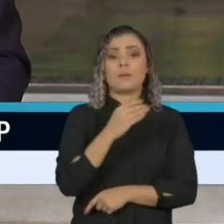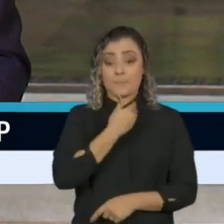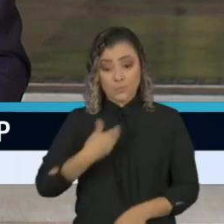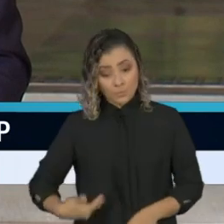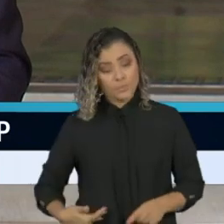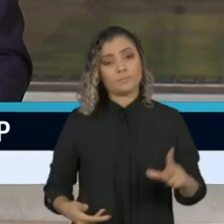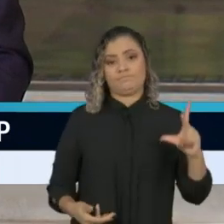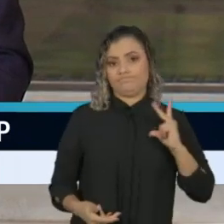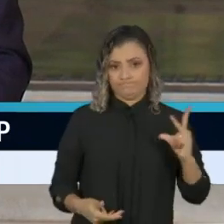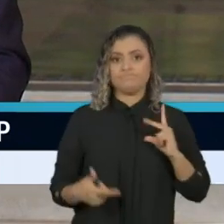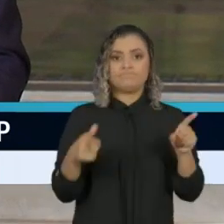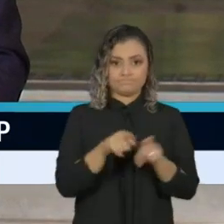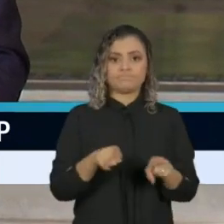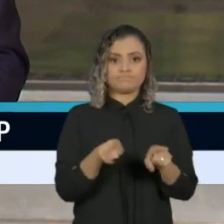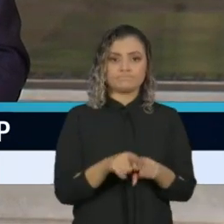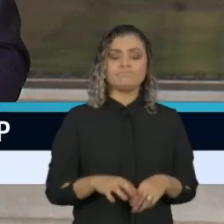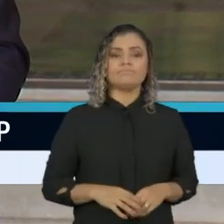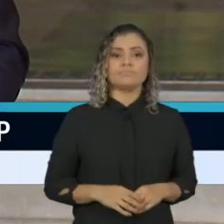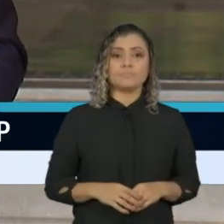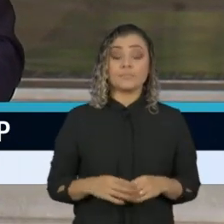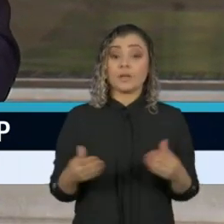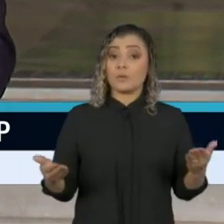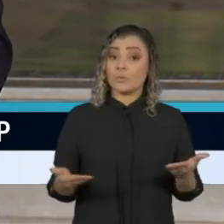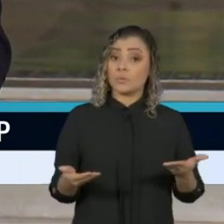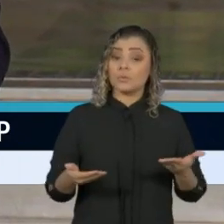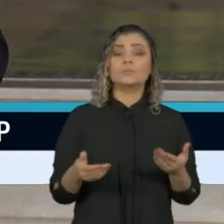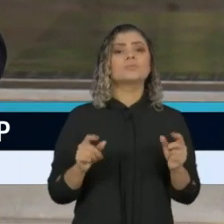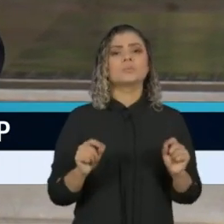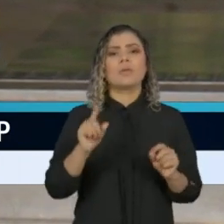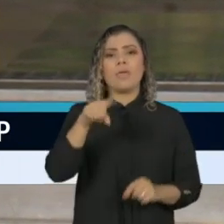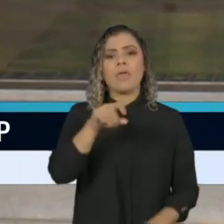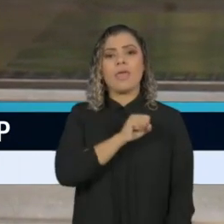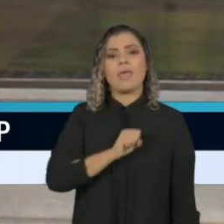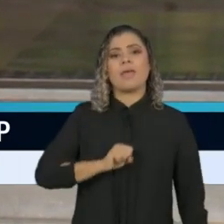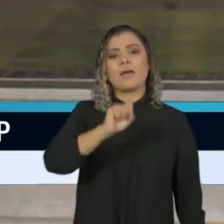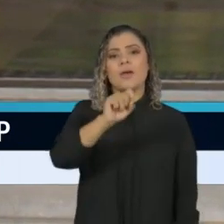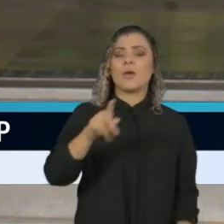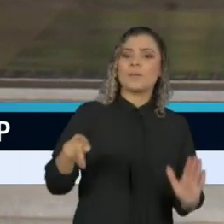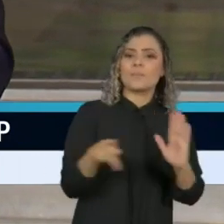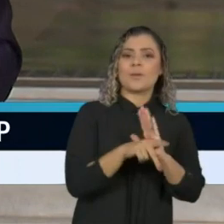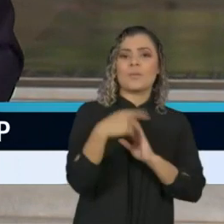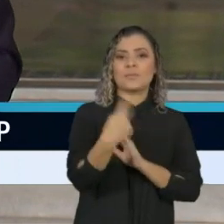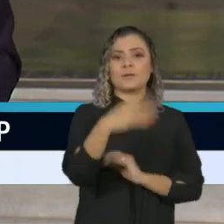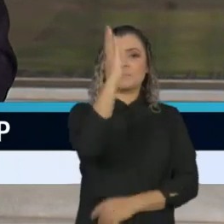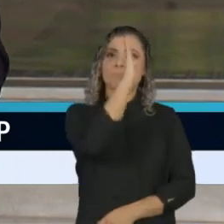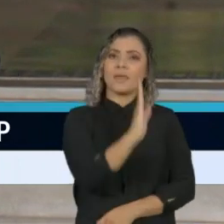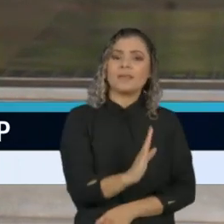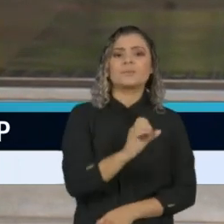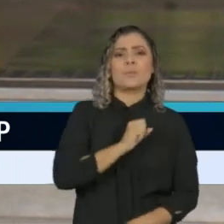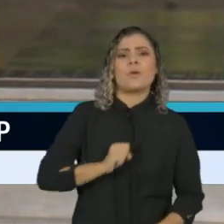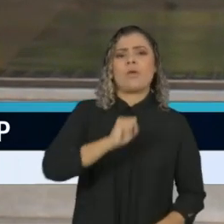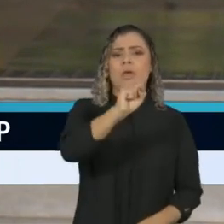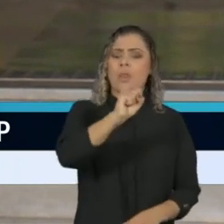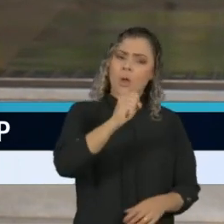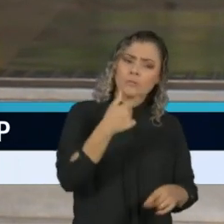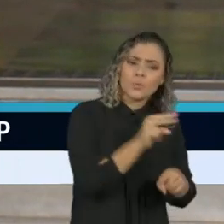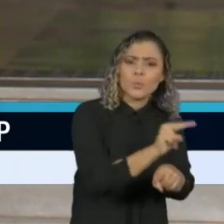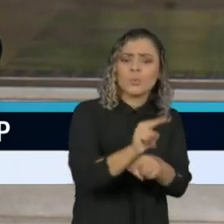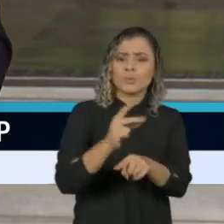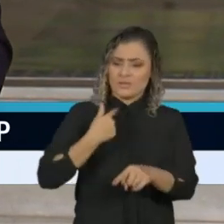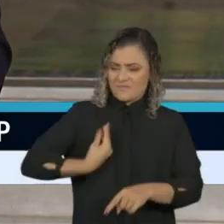público como no plano privado. Estes são os heróis do Brasil, aqueles que estão dedicando a sua